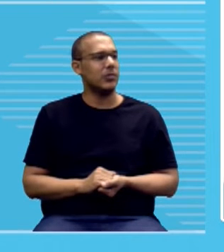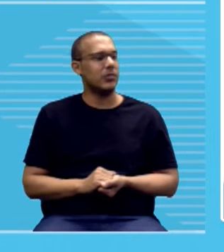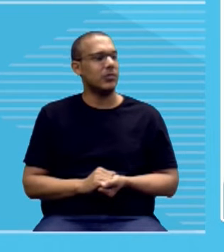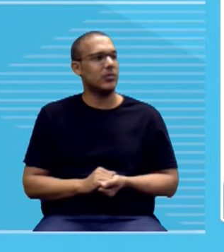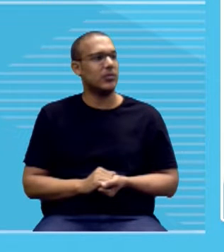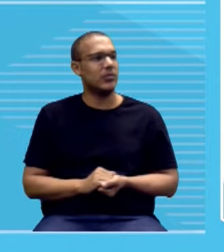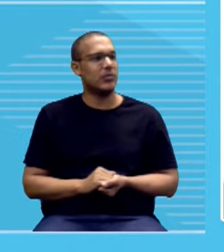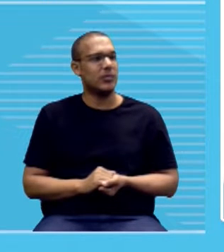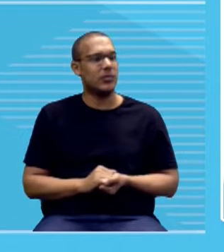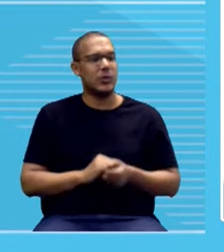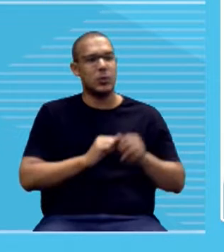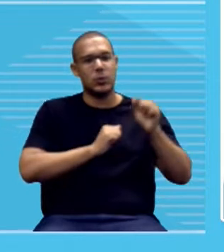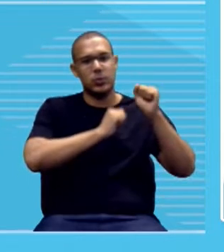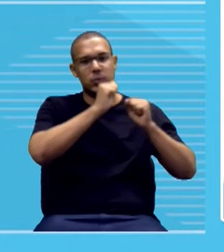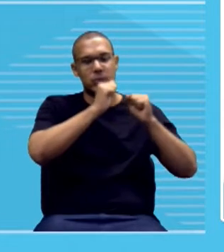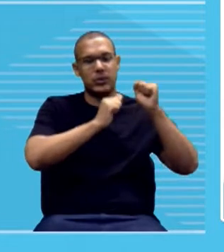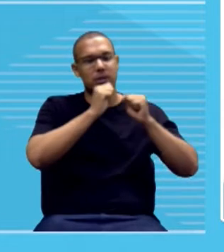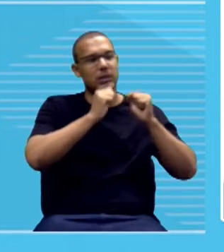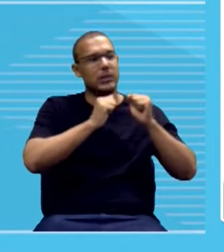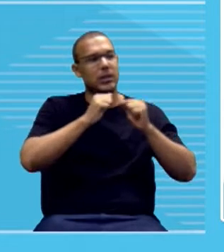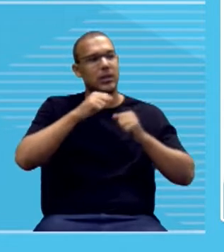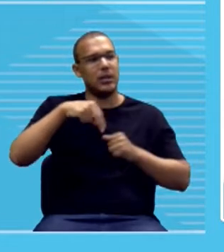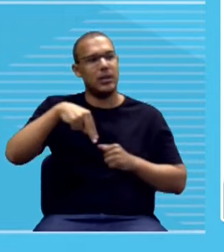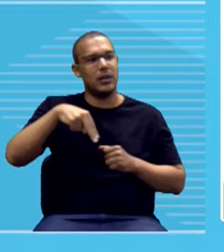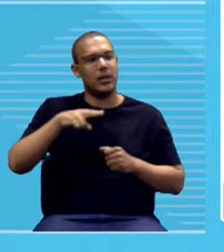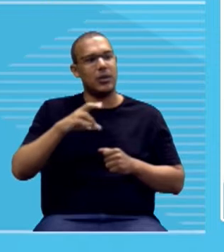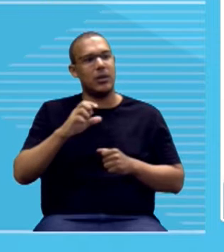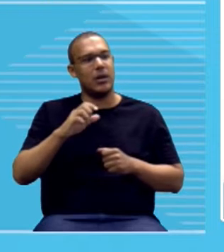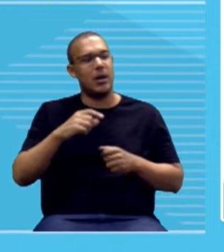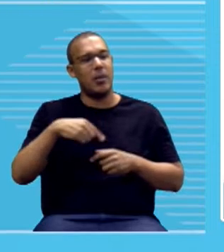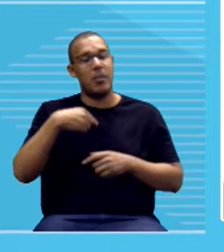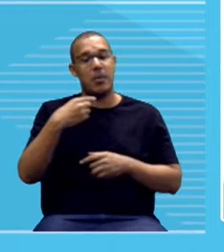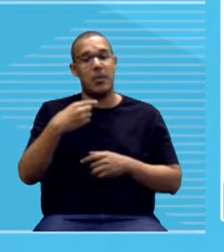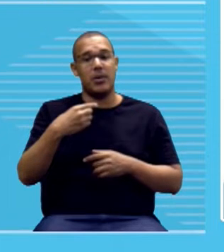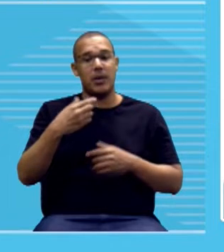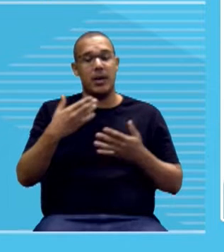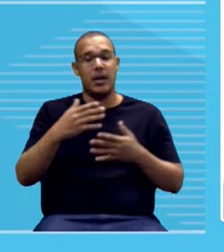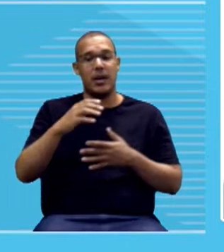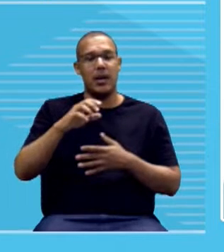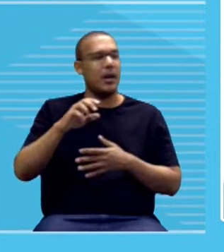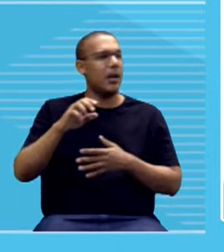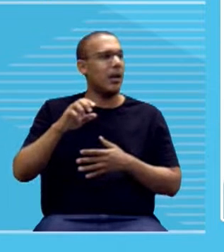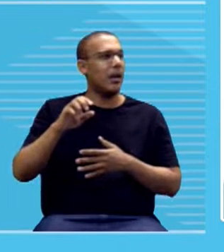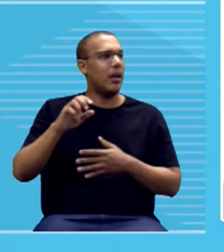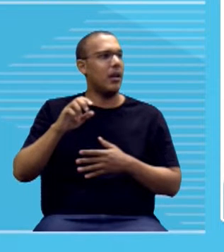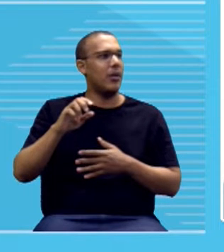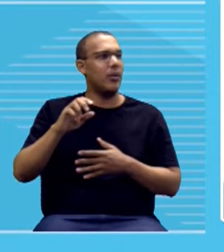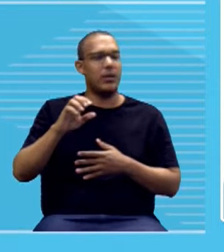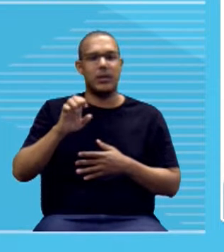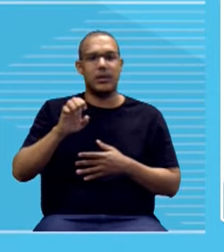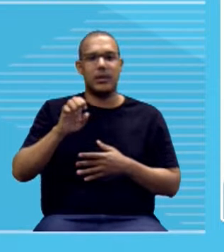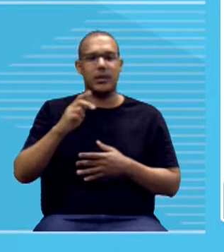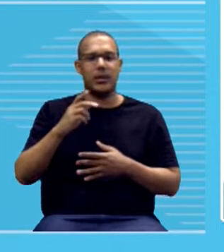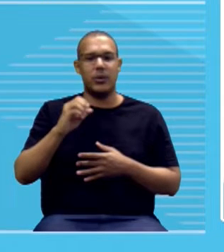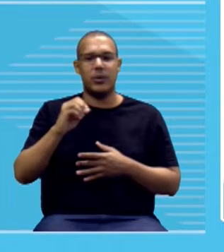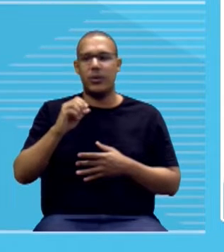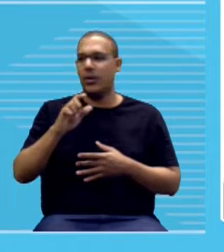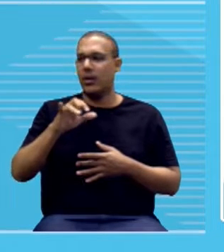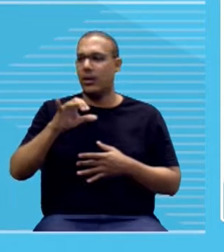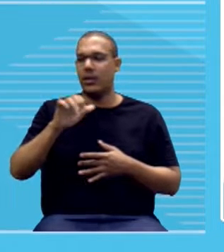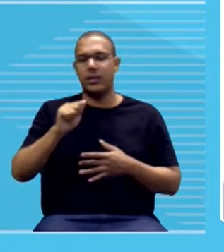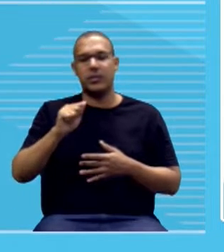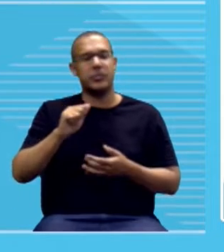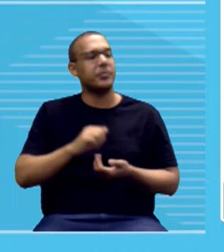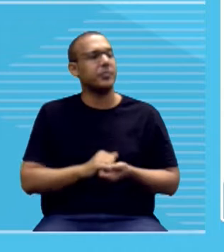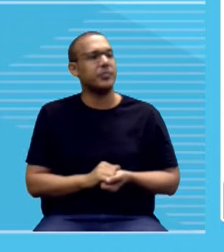Certo. E a usina nuclear é isso. A próxima usina é a usina eólica. Como funciona a usina eólica? A